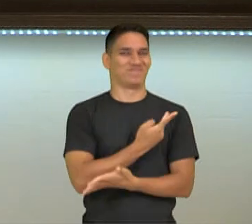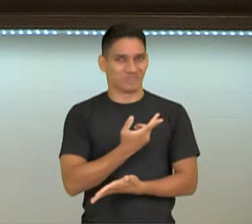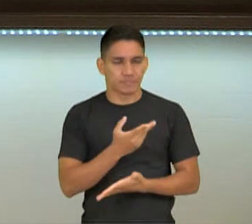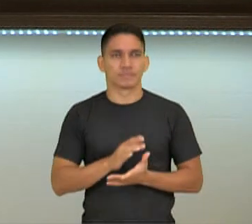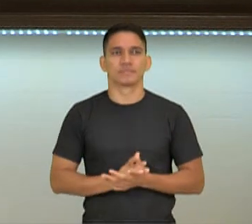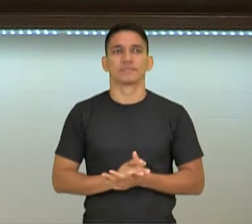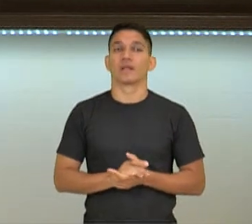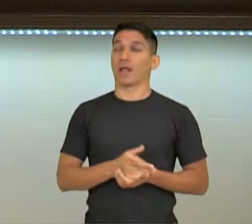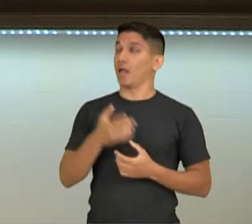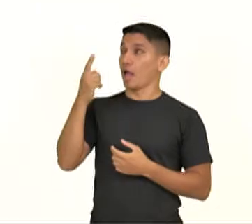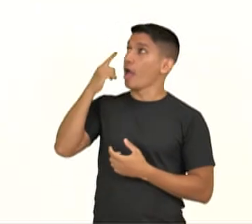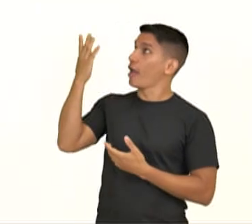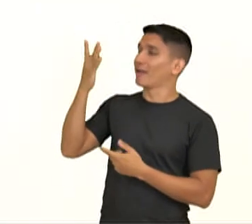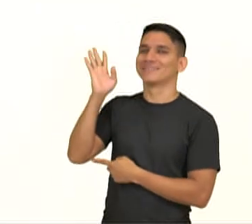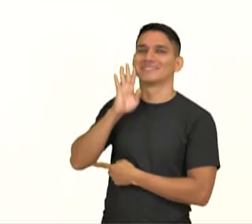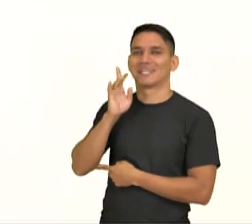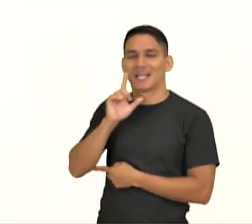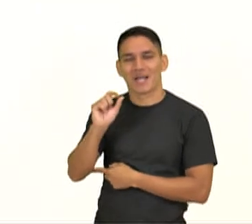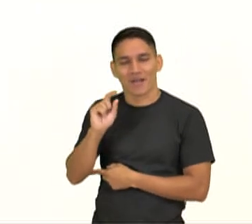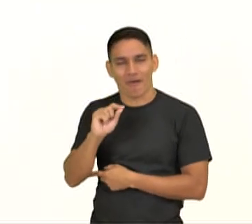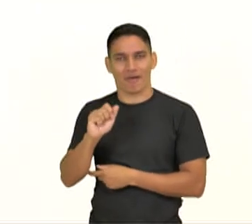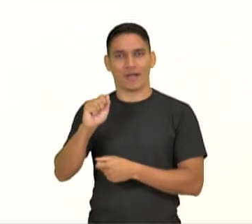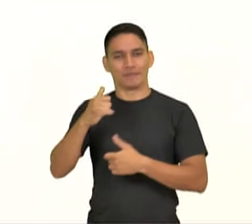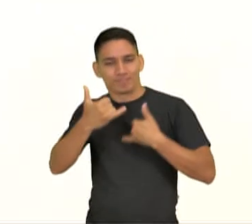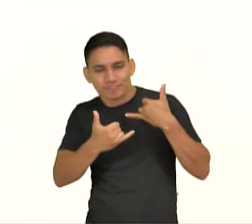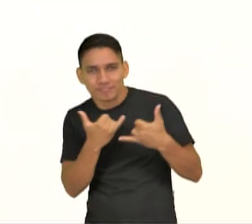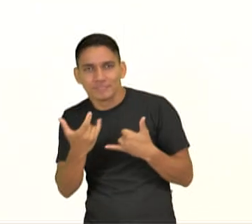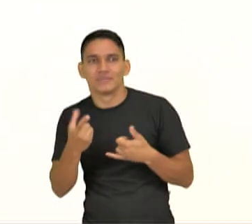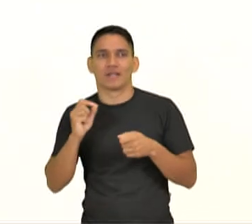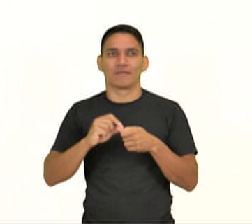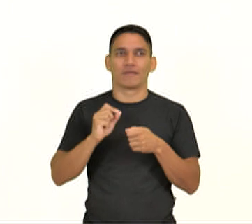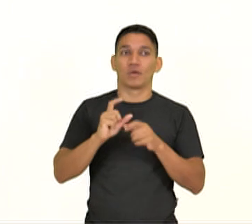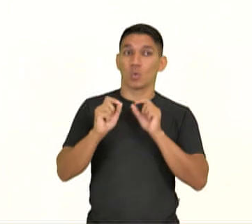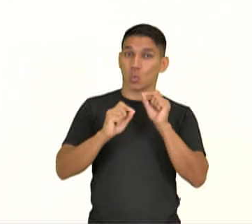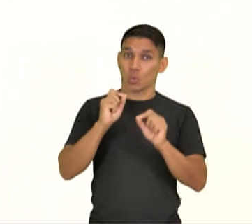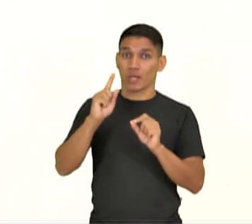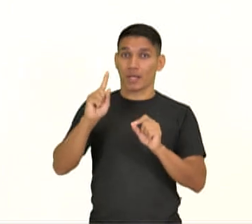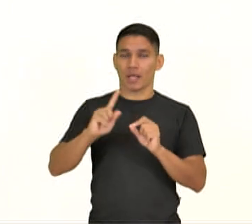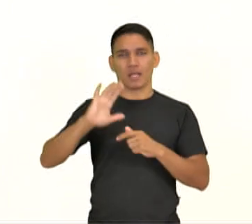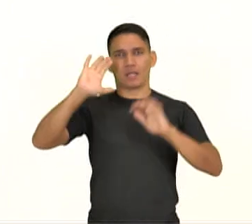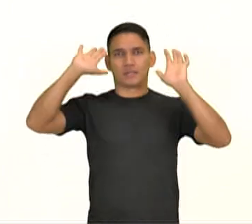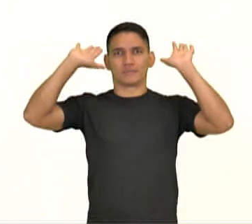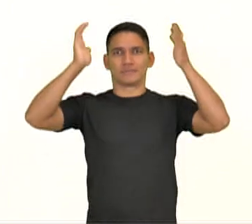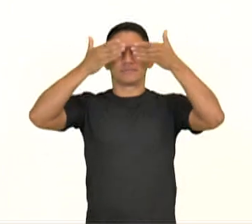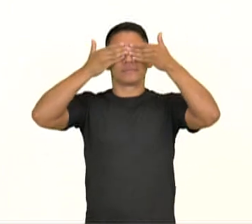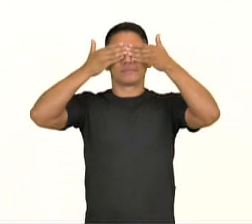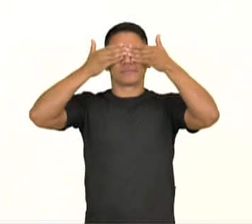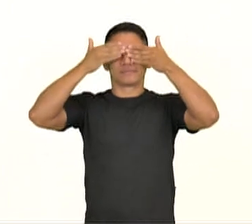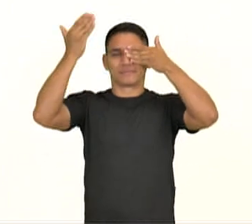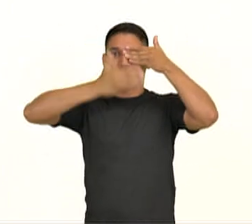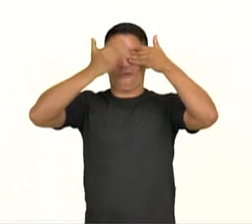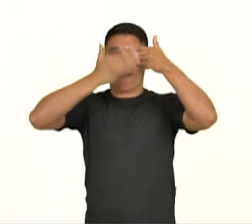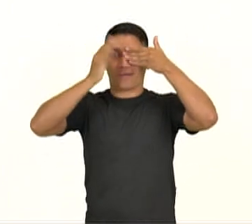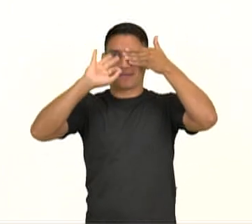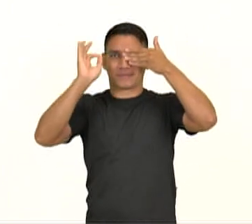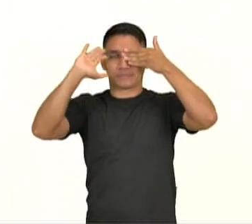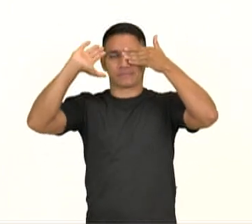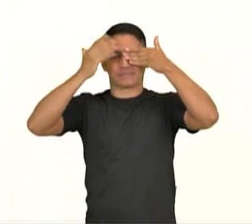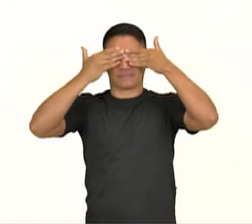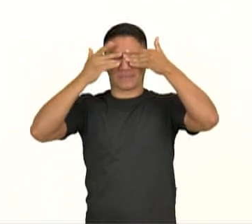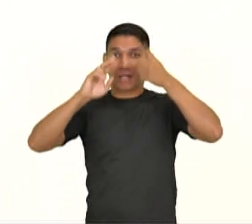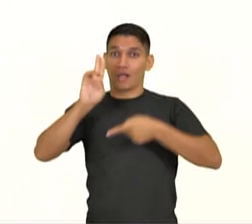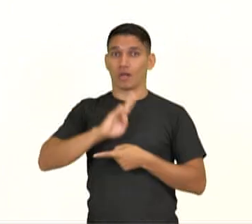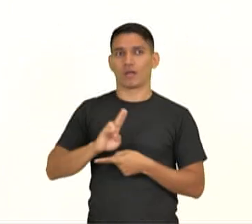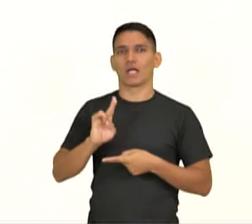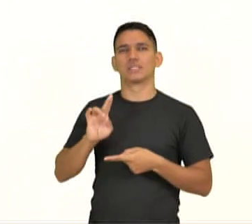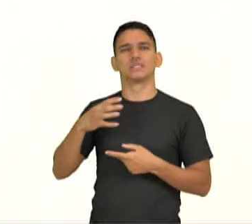Aqui, bem legal, uma atividade, ó, que eles estão com os olhos vendados, tá? E aí, eles estão